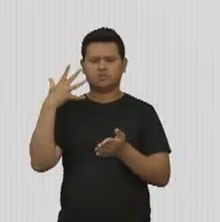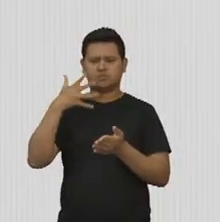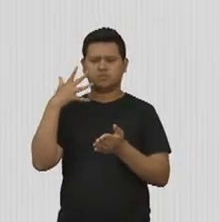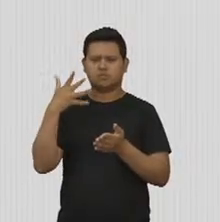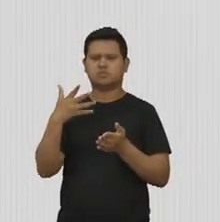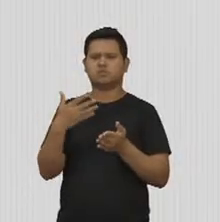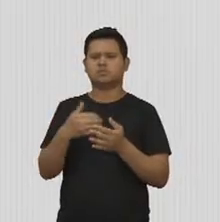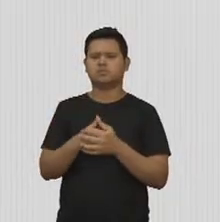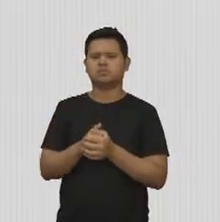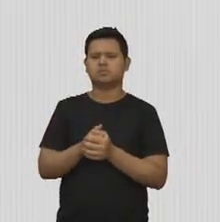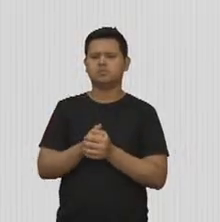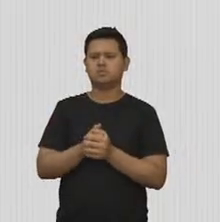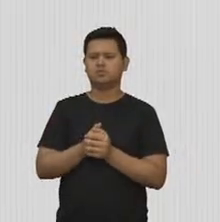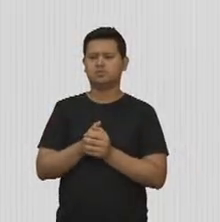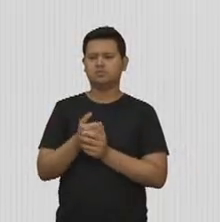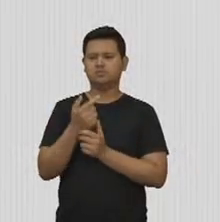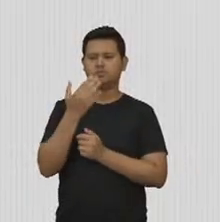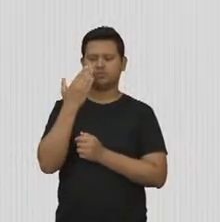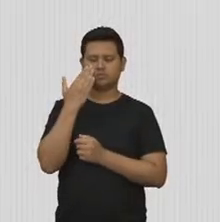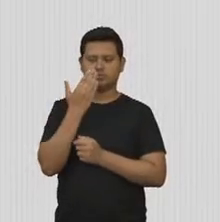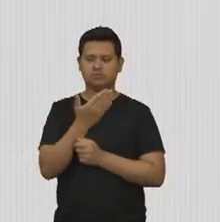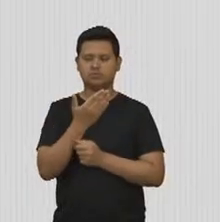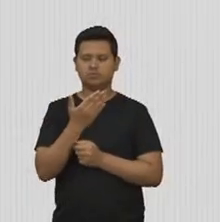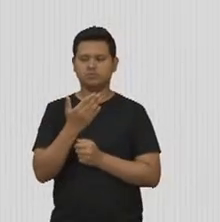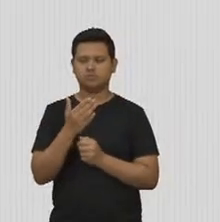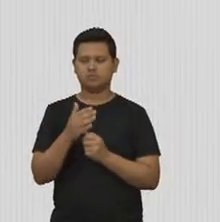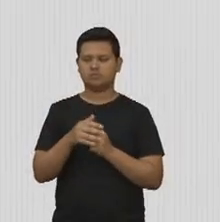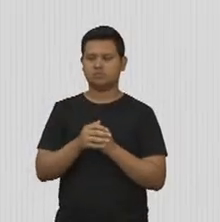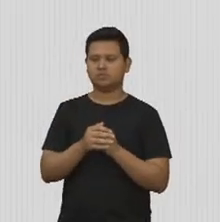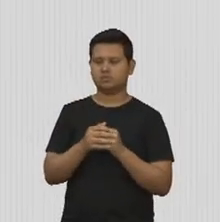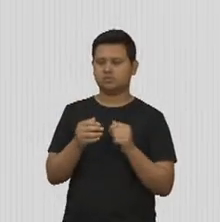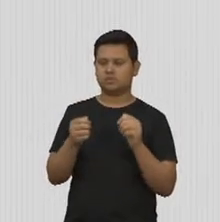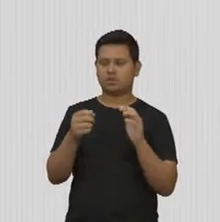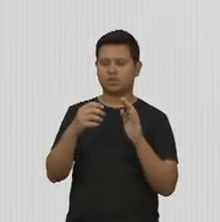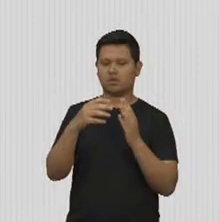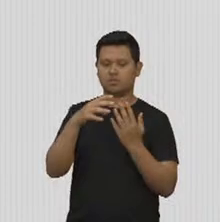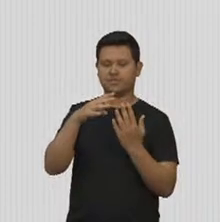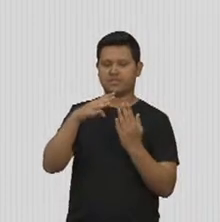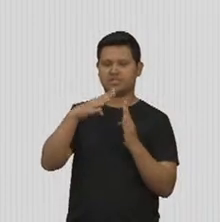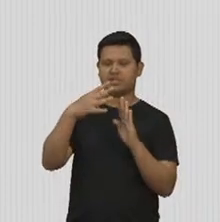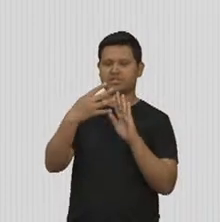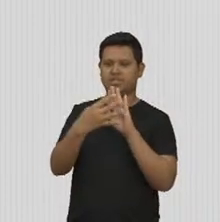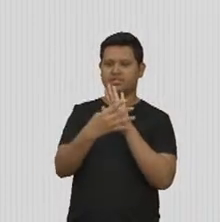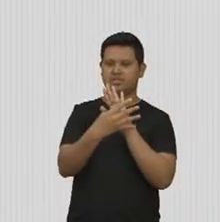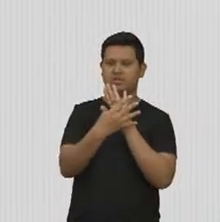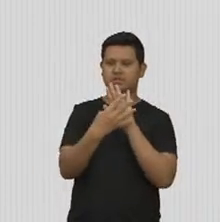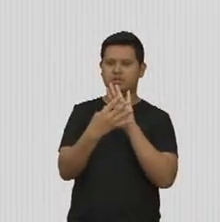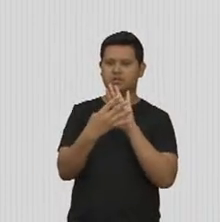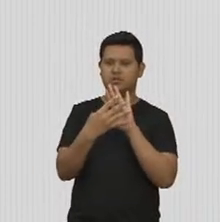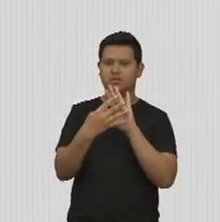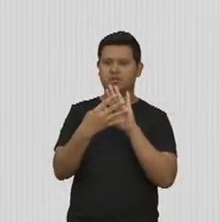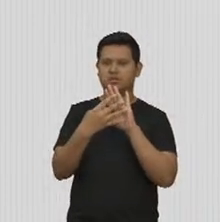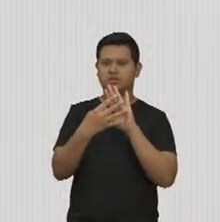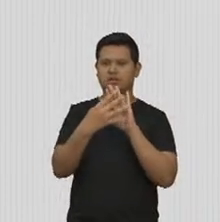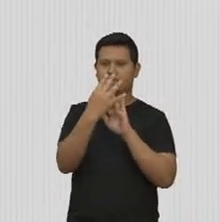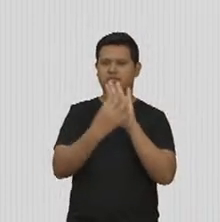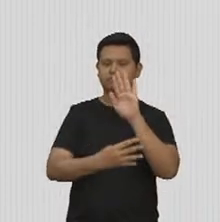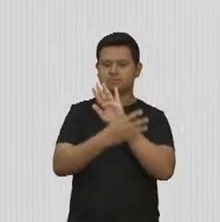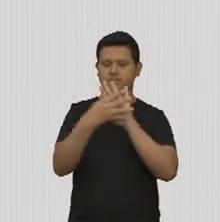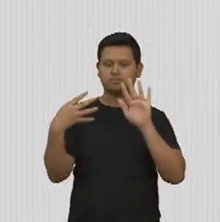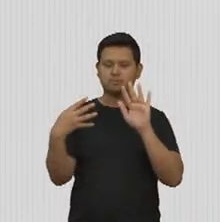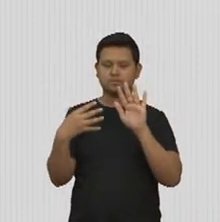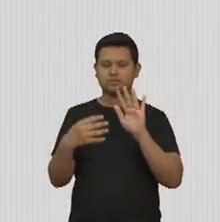dando uma olhadinha na agenda da última semana, para ver se valia a pena puxar algum assunto aqui